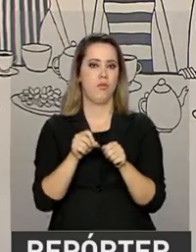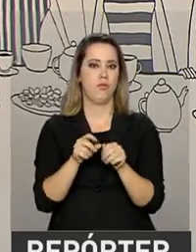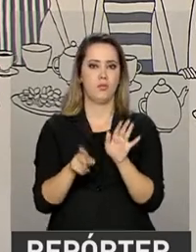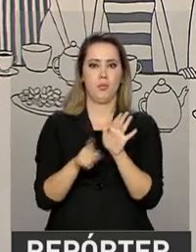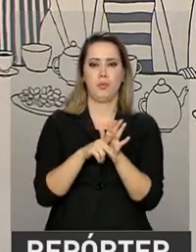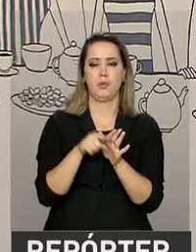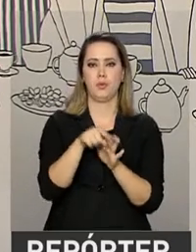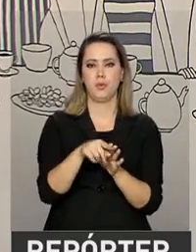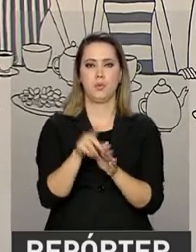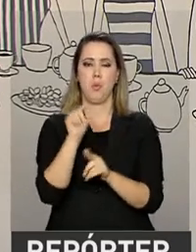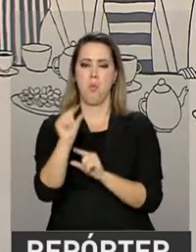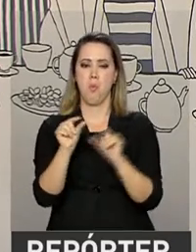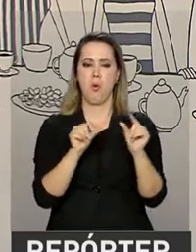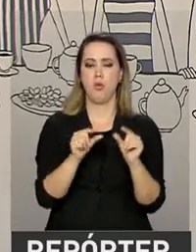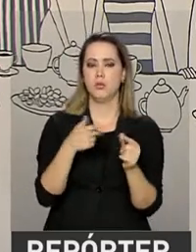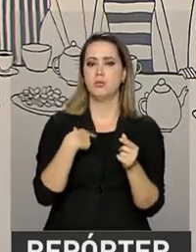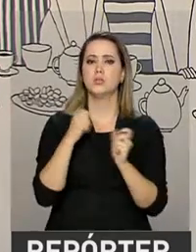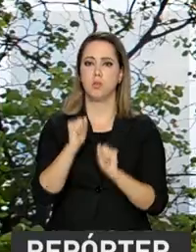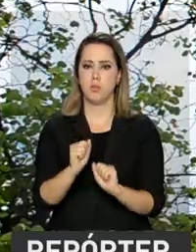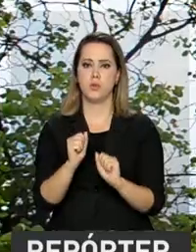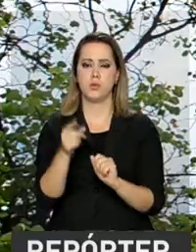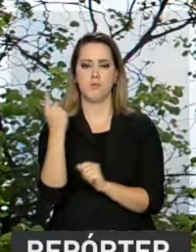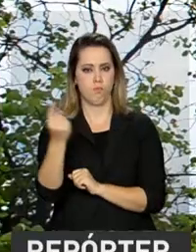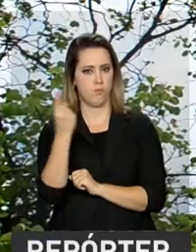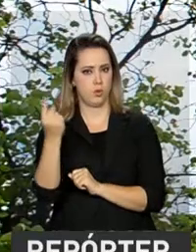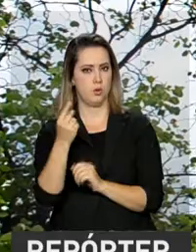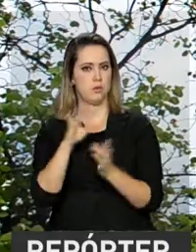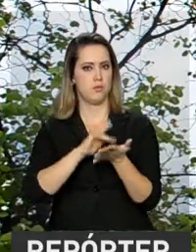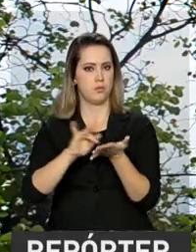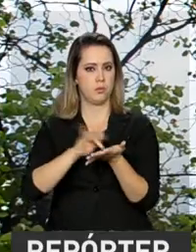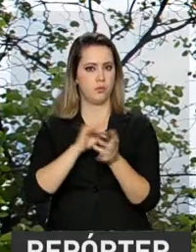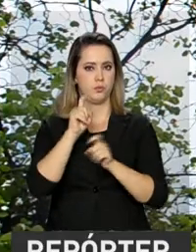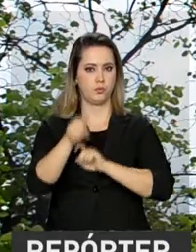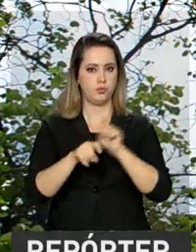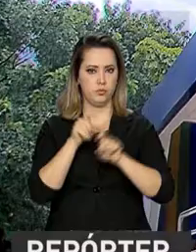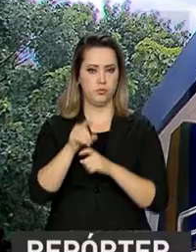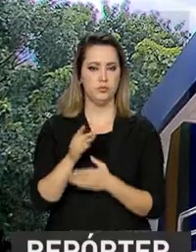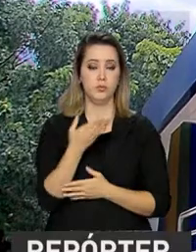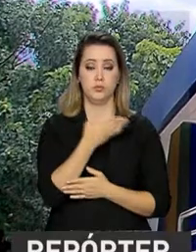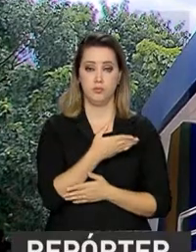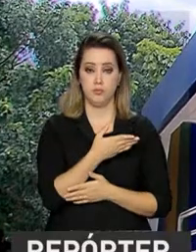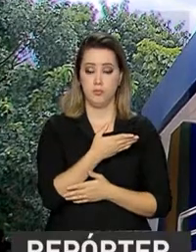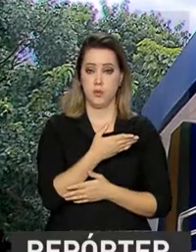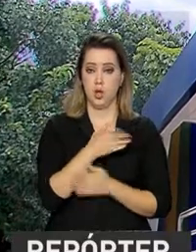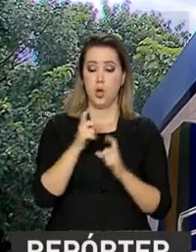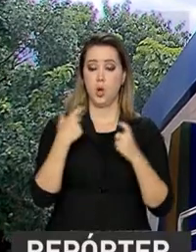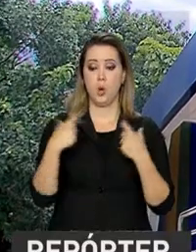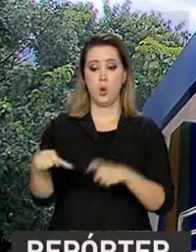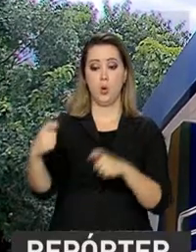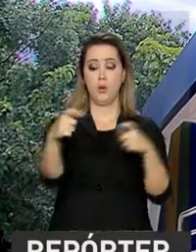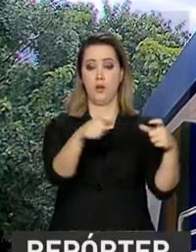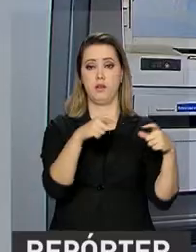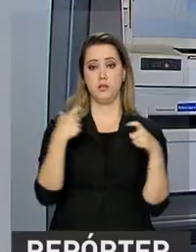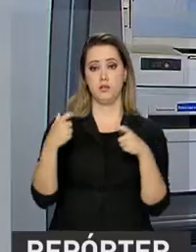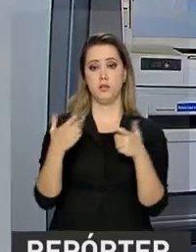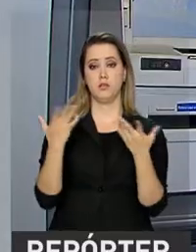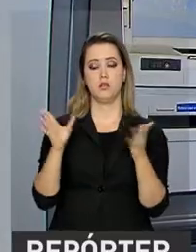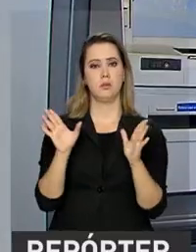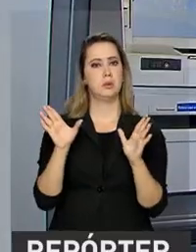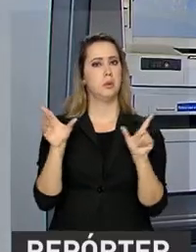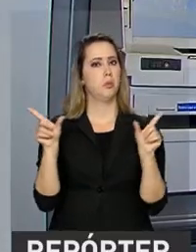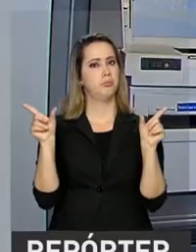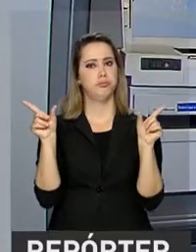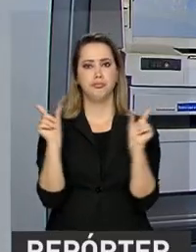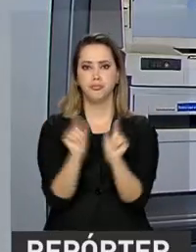pelo meu celular eu pelo meu computador de acordo com levantamento do banco central agências e postos de atendimento estão perdendo